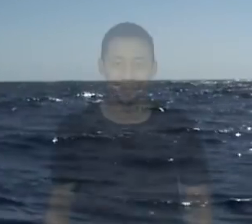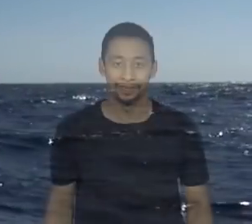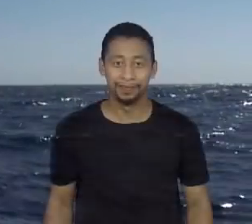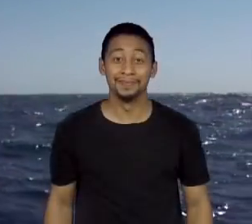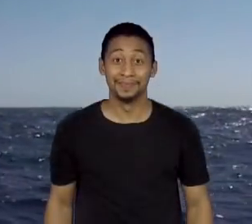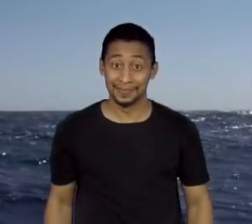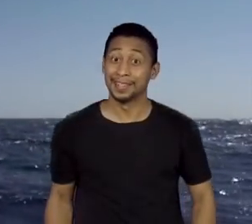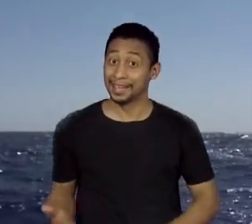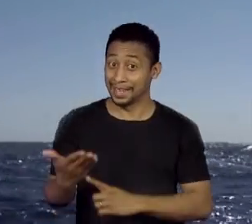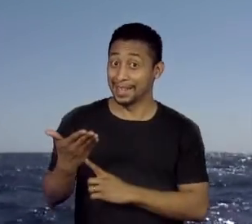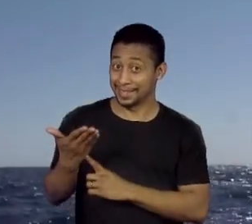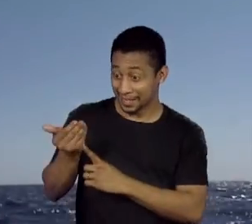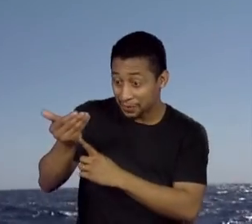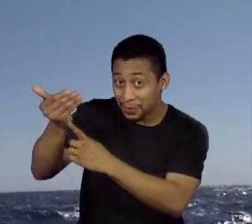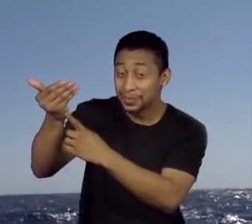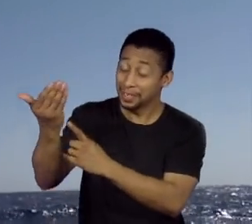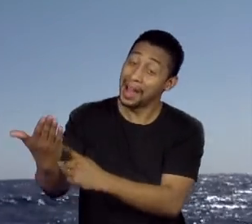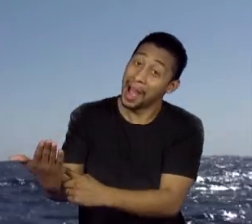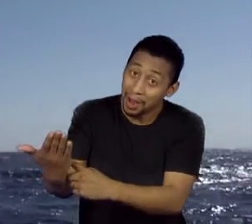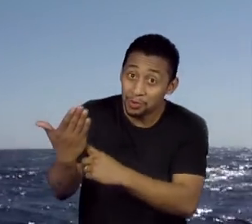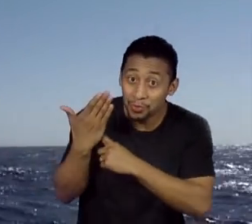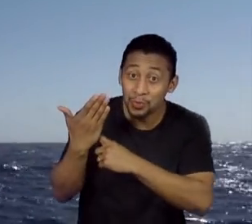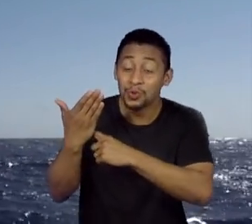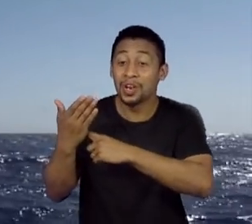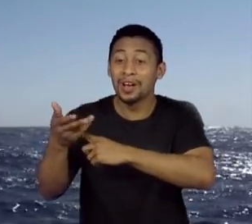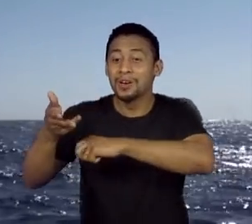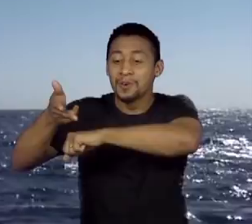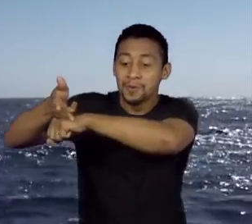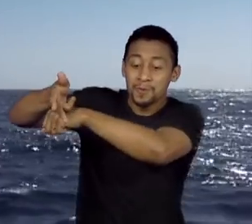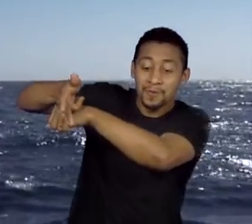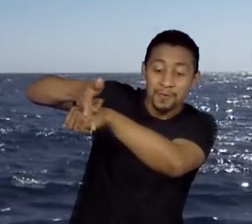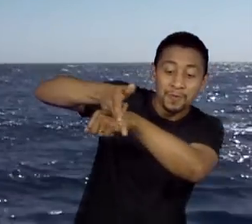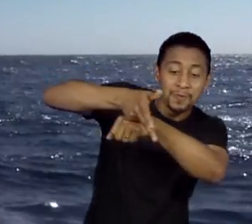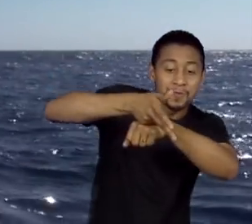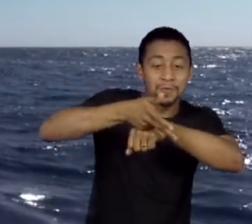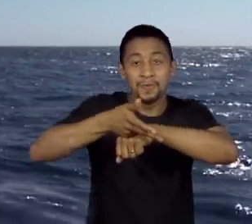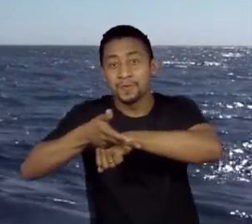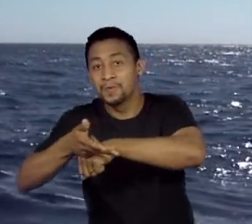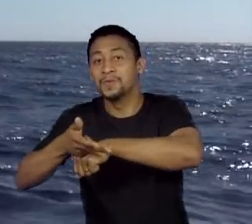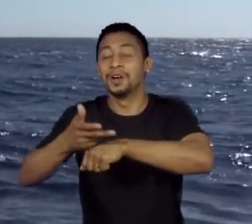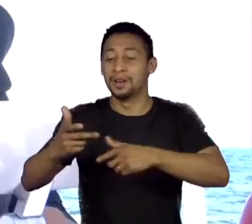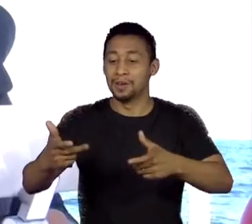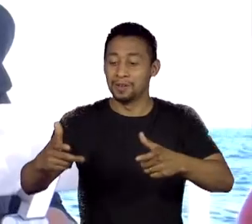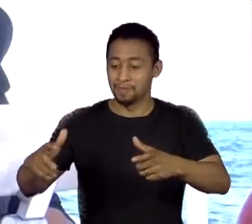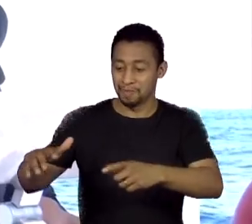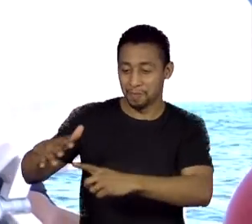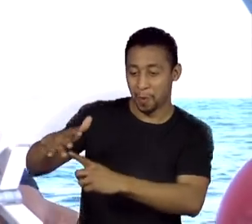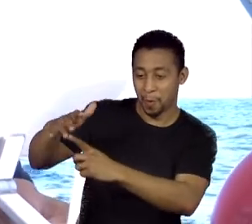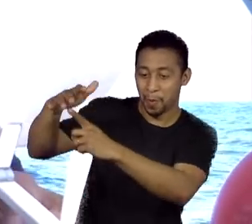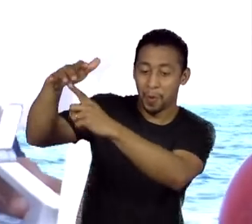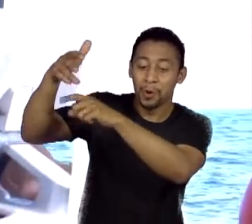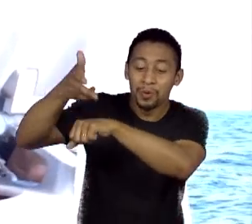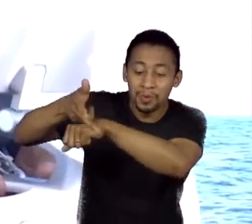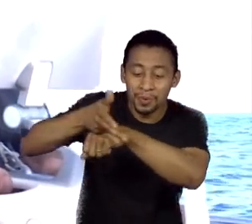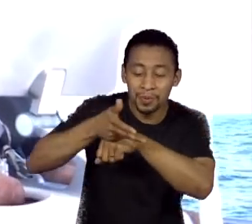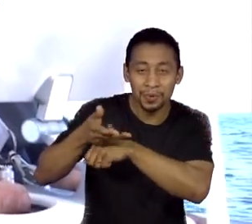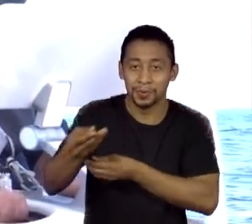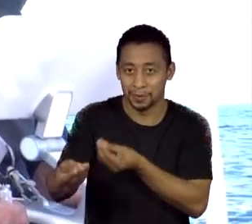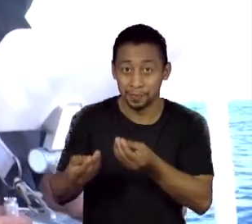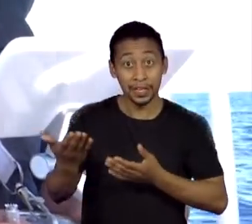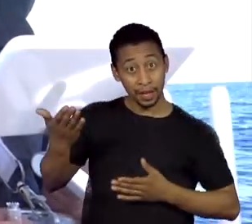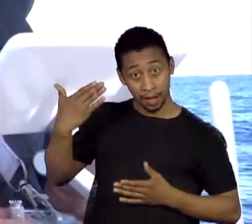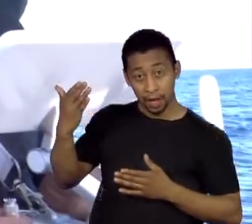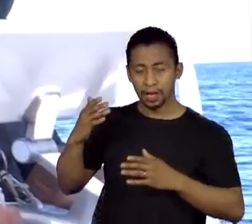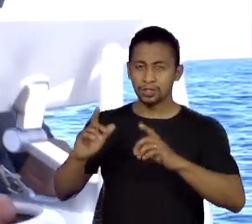A tecnologia tem ajudado no monitoramento e na identificação das baleias. Antigamente a gente fazia a